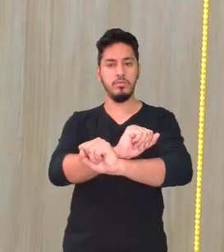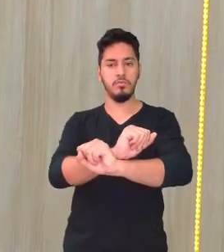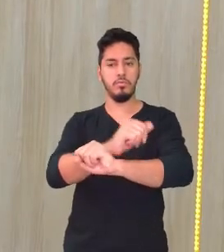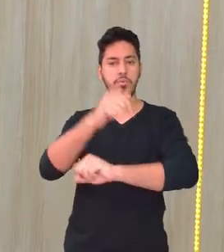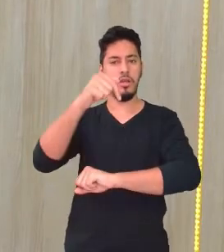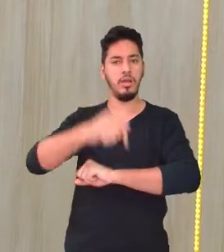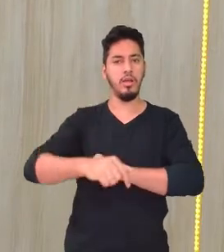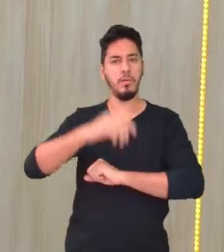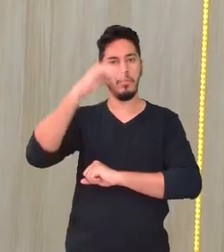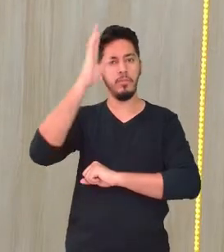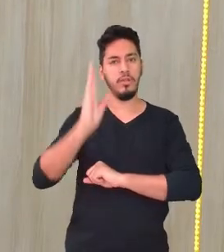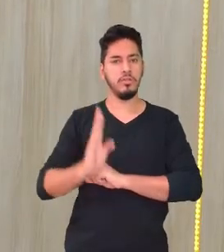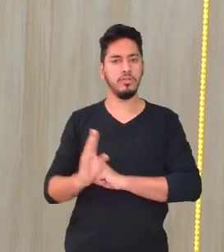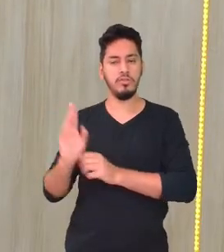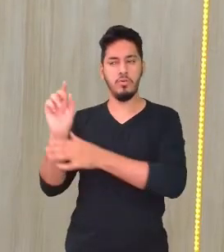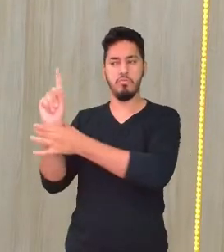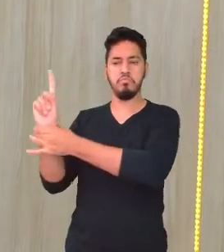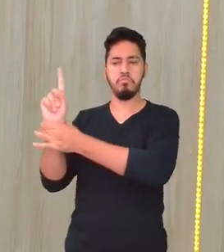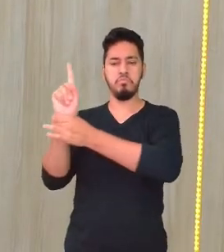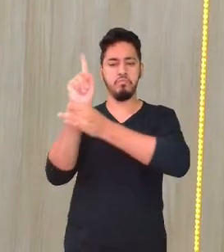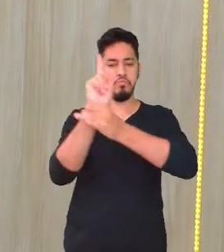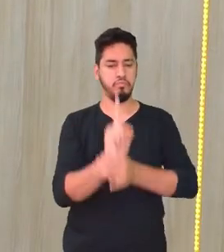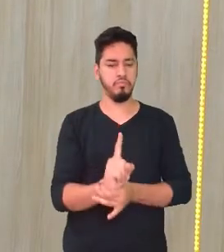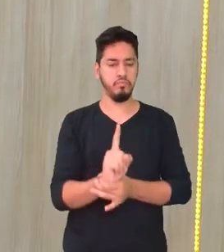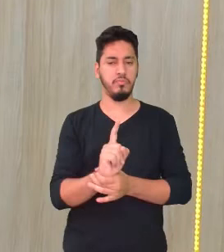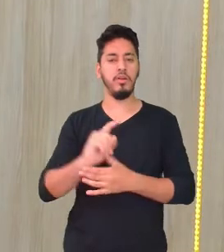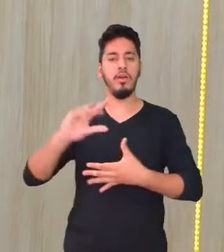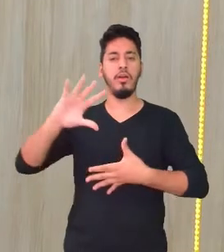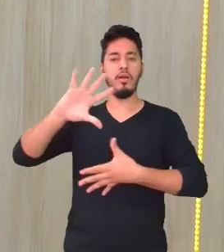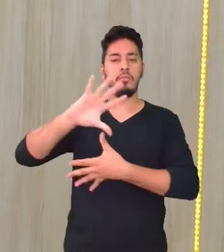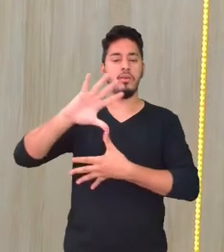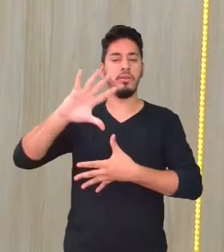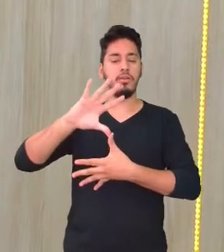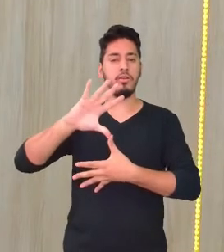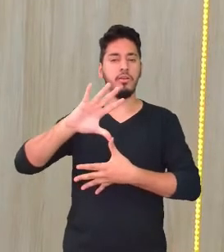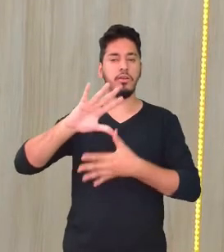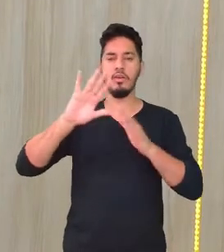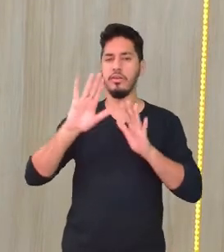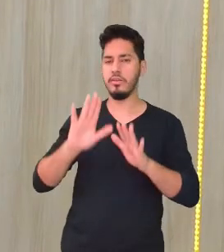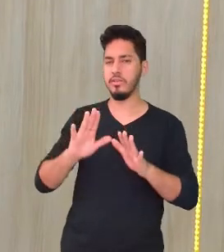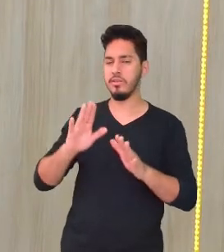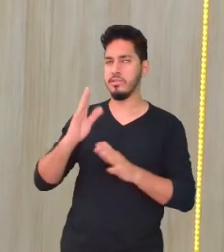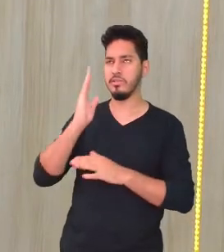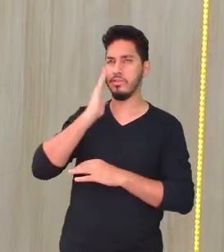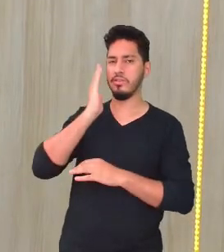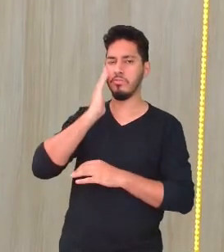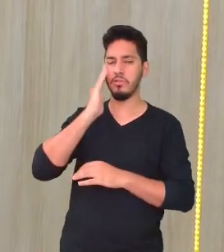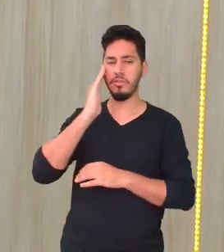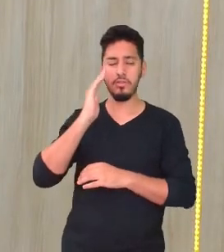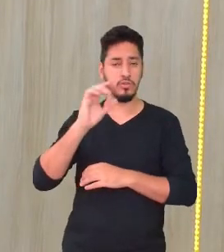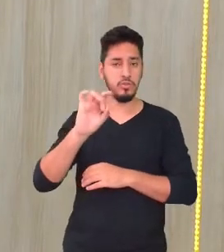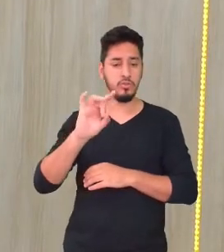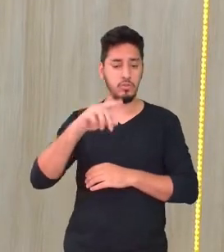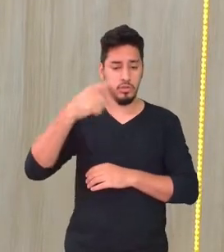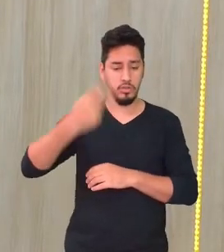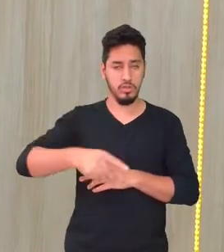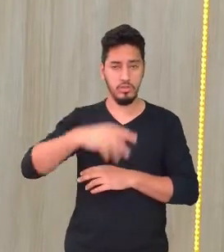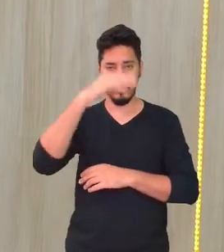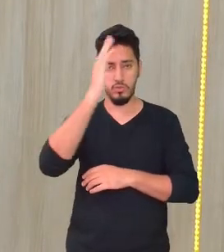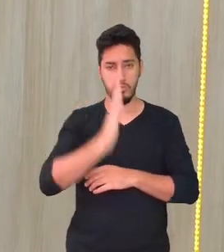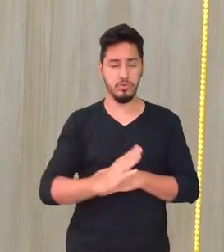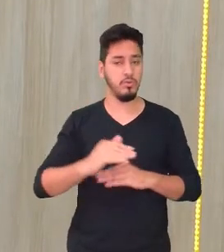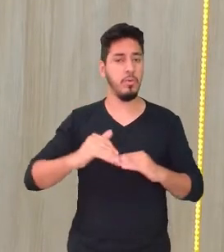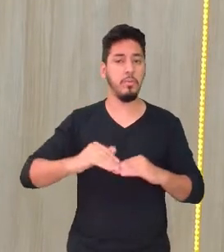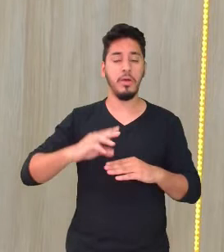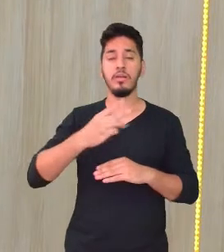trazidos aqui para o Brasil, trazidos para a América. E nesse sentido a gente teve só no Brasil